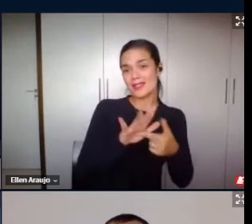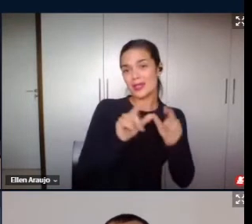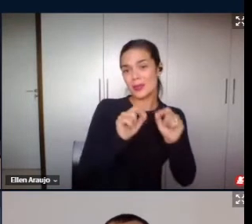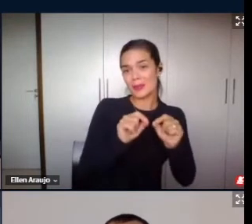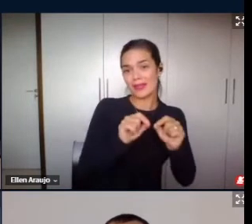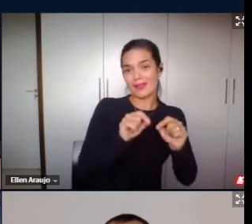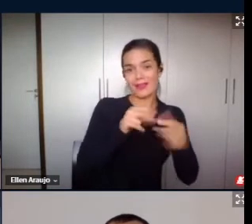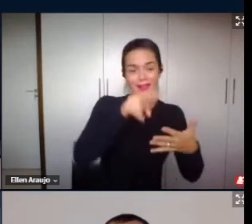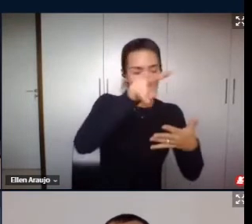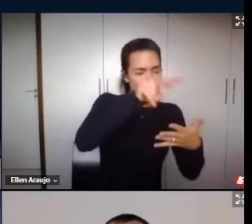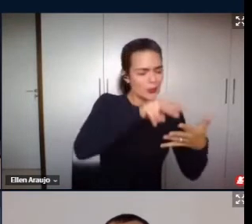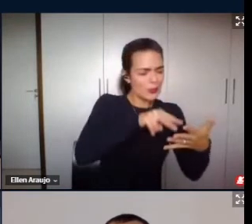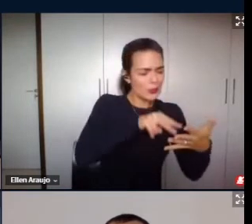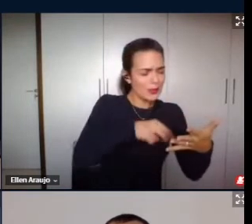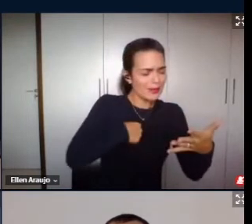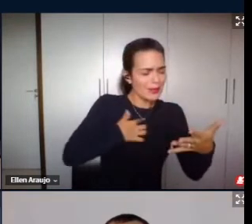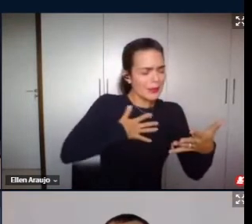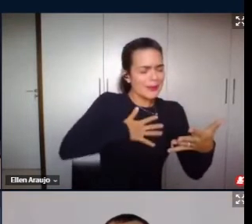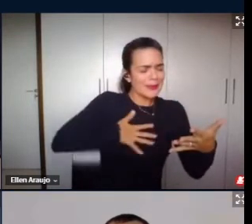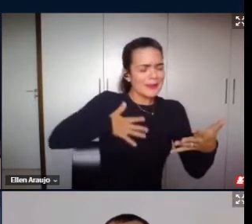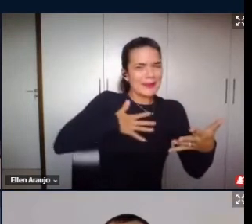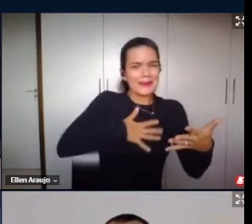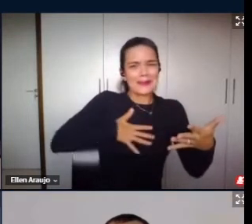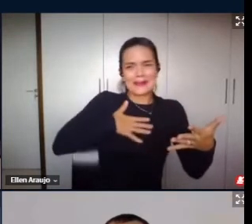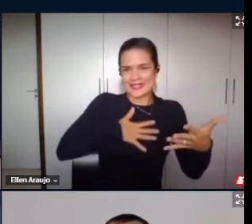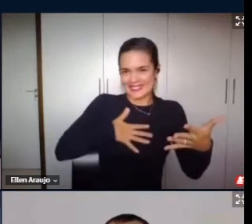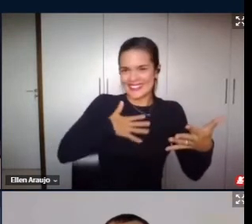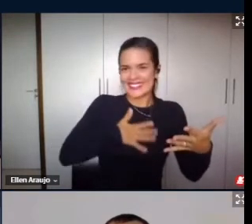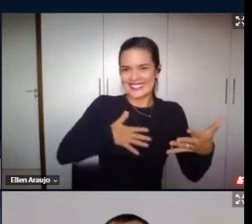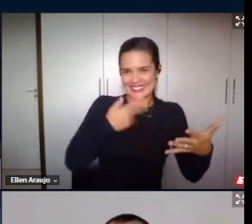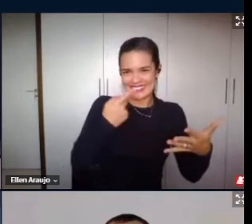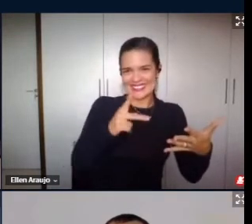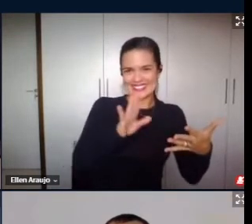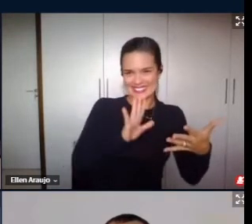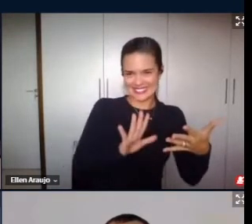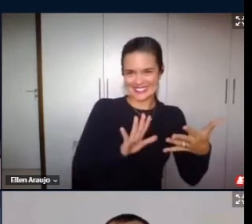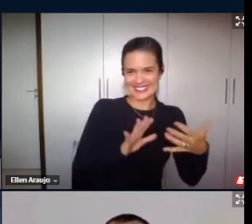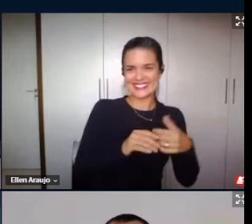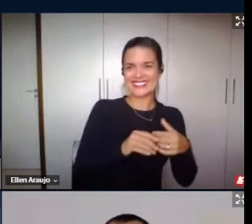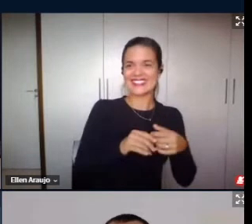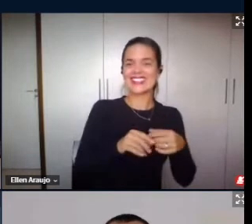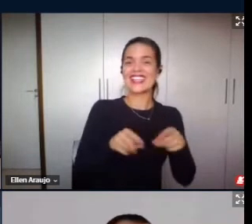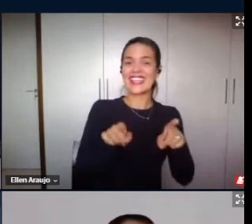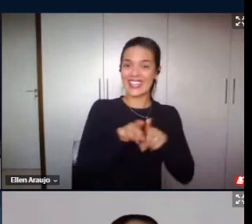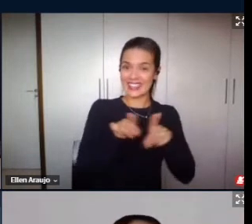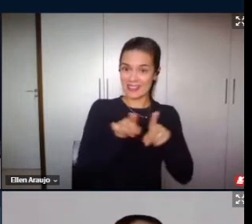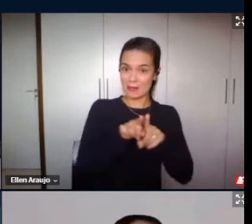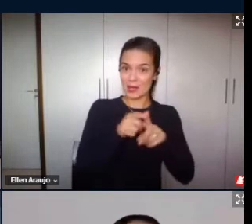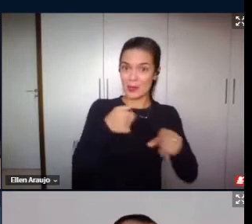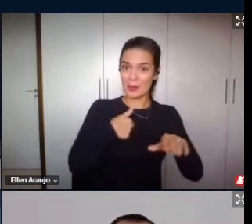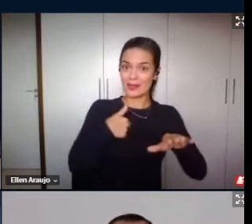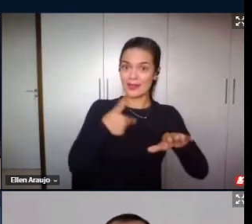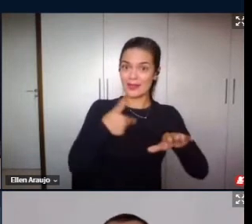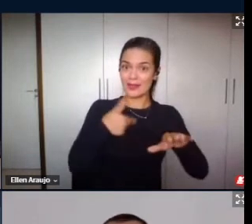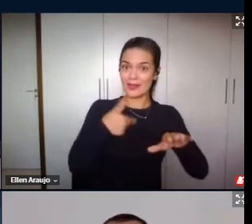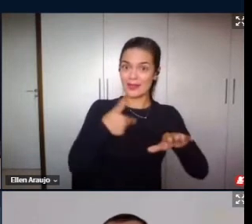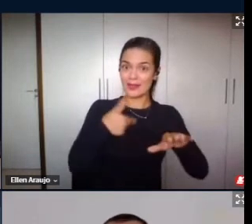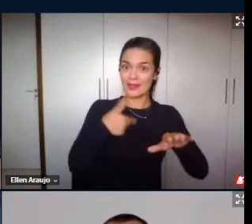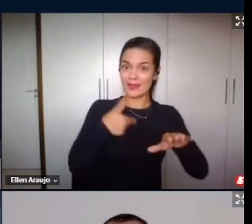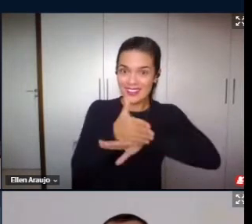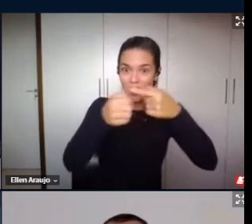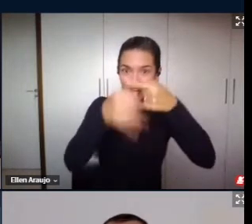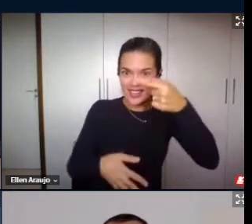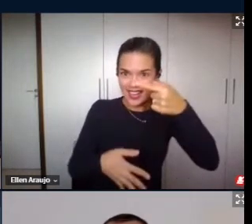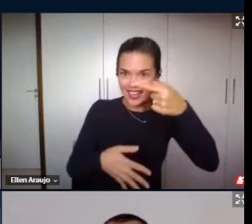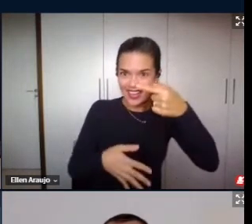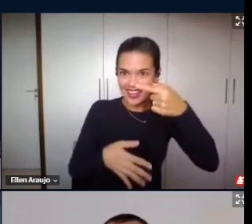tive ao ler o teu trabalho, né? E mais ainda, quando eu acessei o glossário, né? Porque